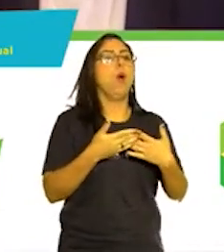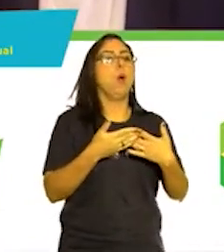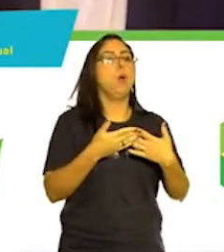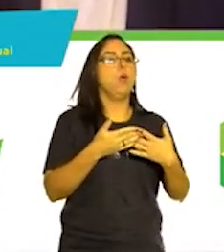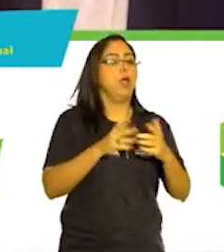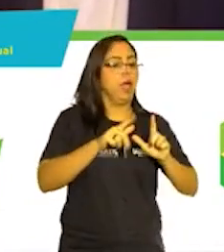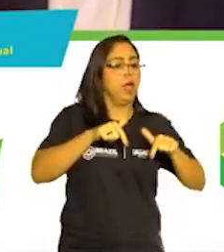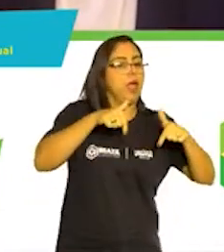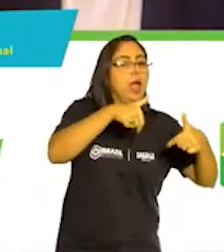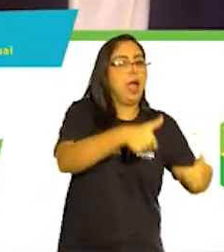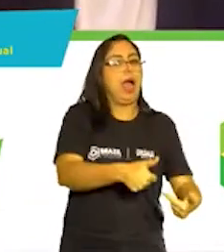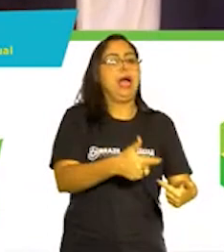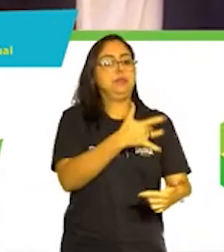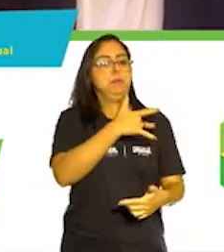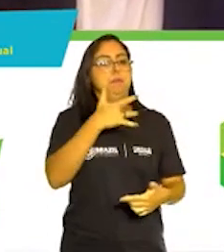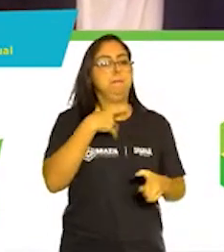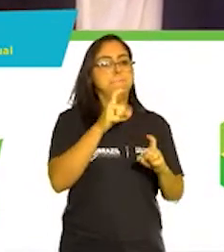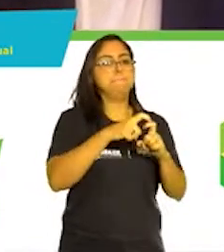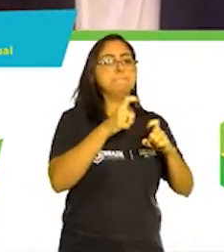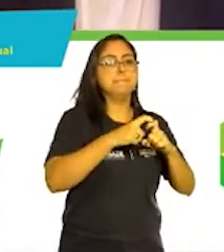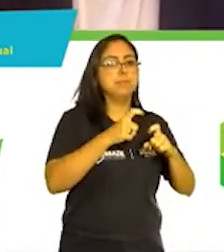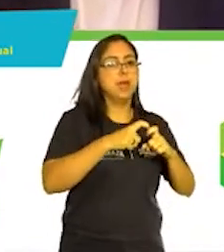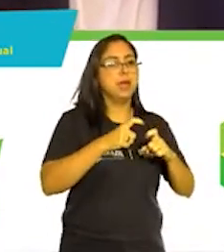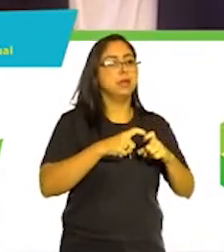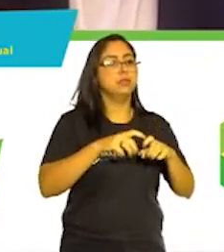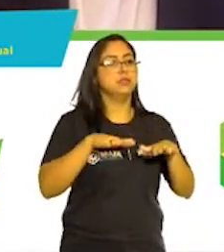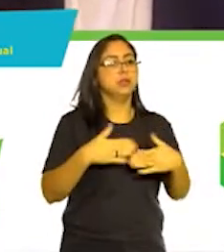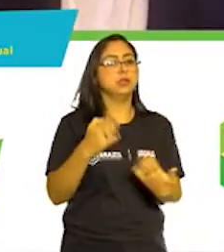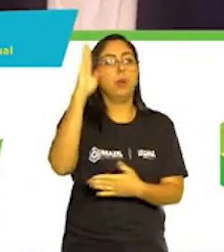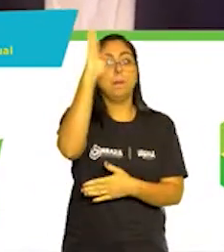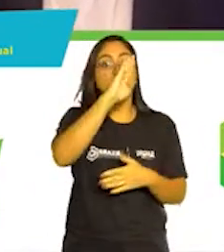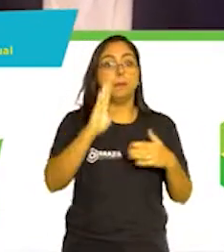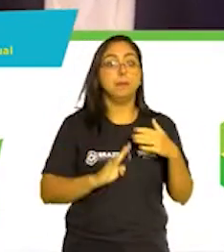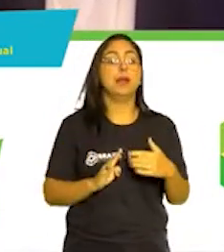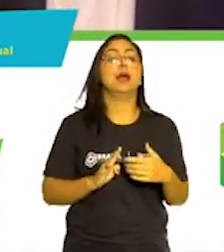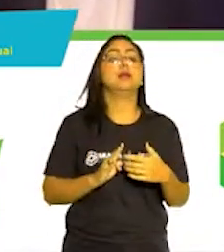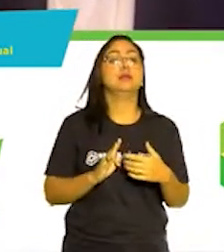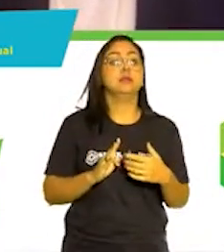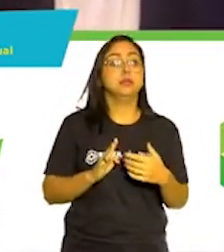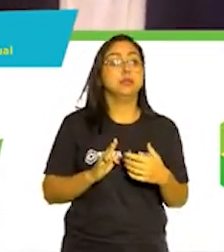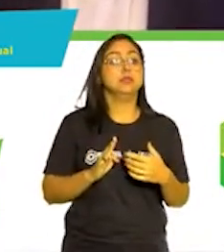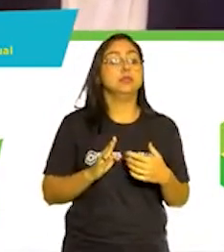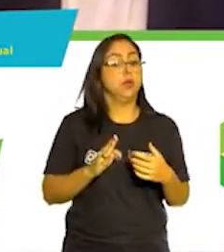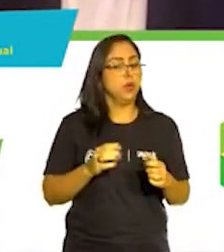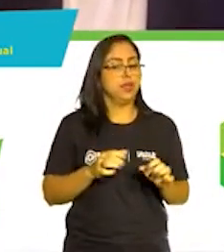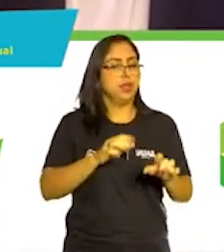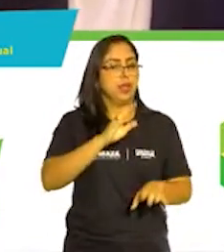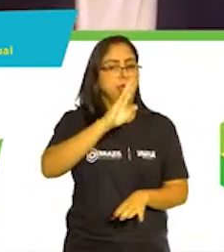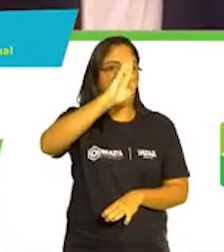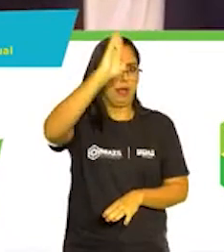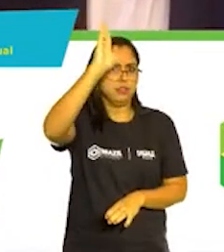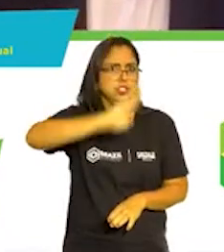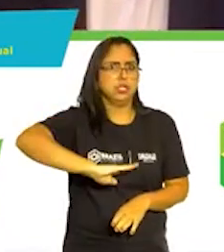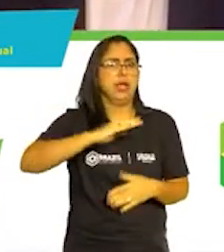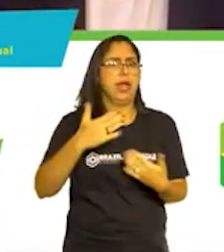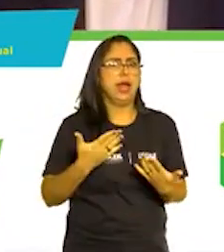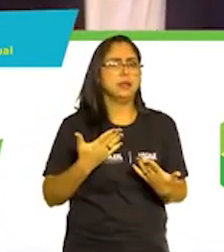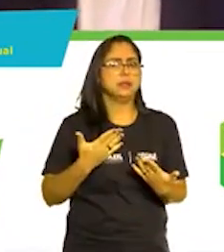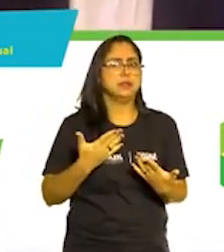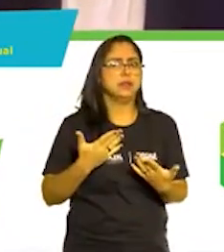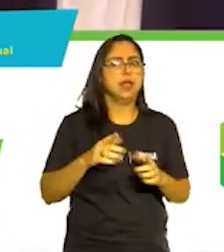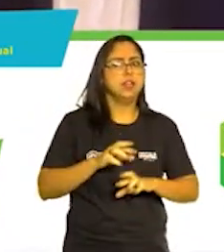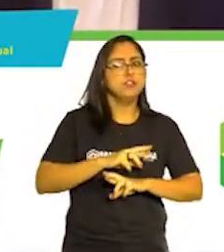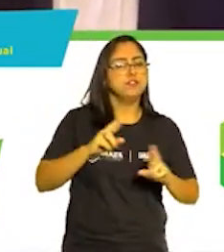gratuito. Num país que tem um sistema único de saúde, integral e gratuito, por que alguém que tem plano de saúde